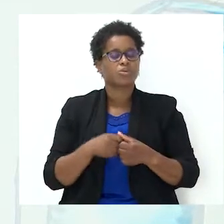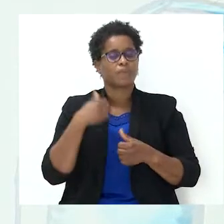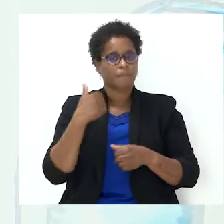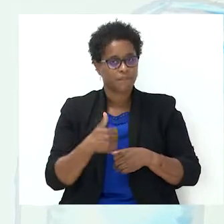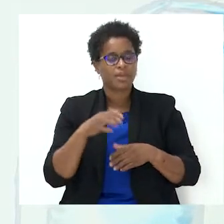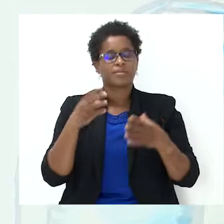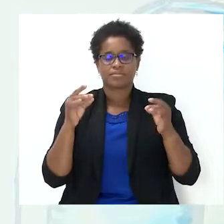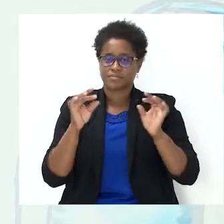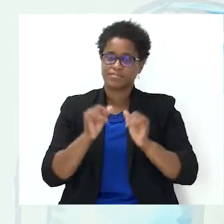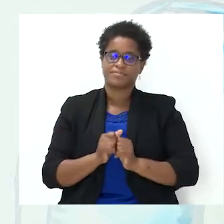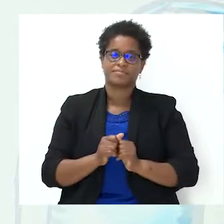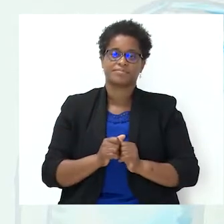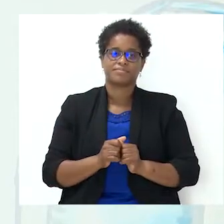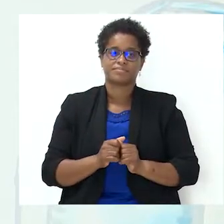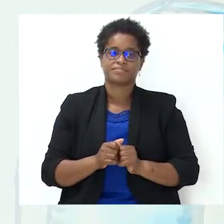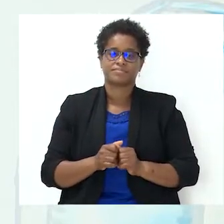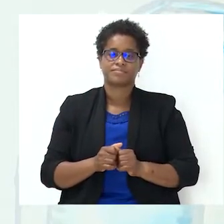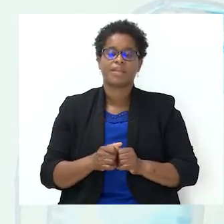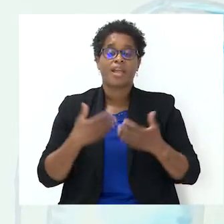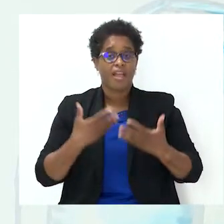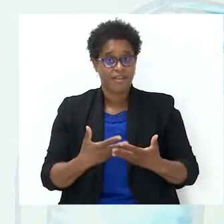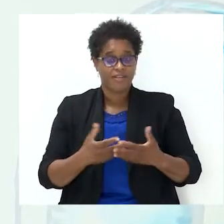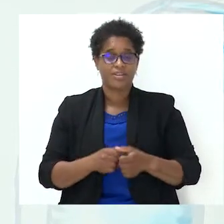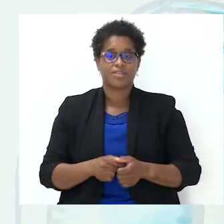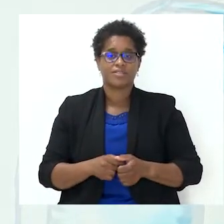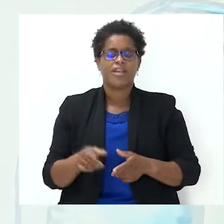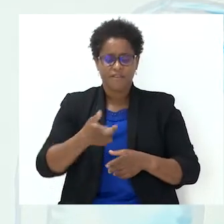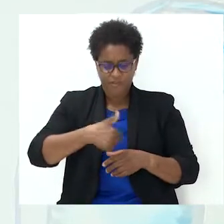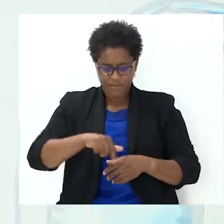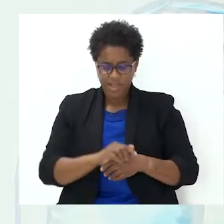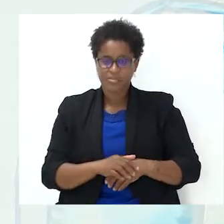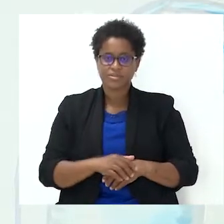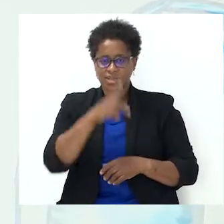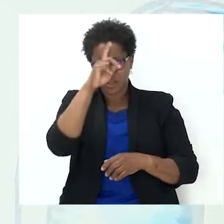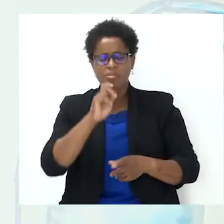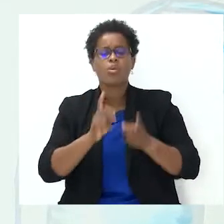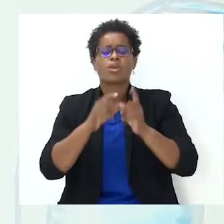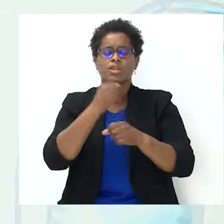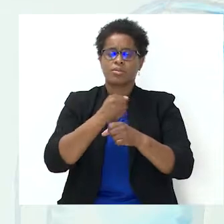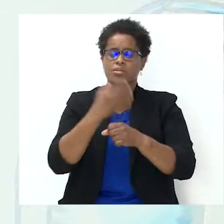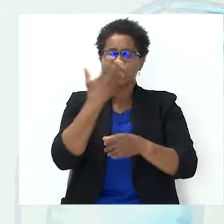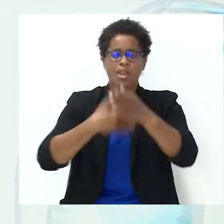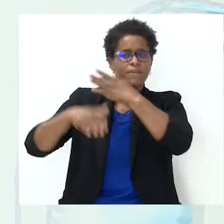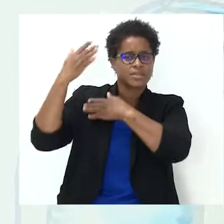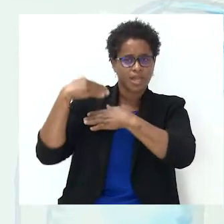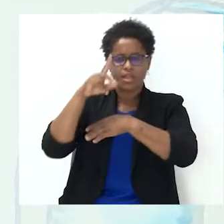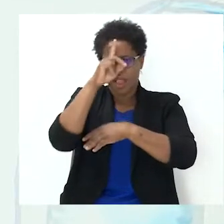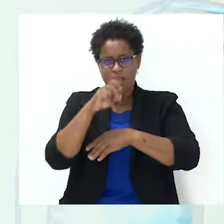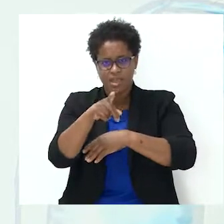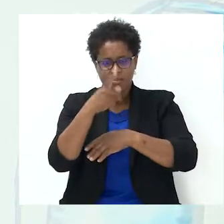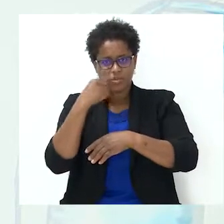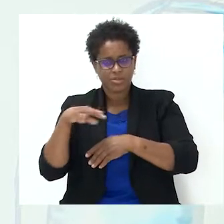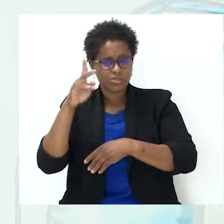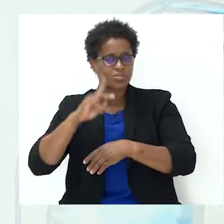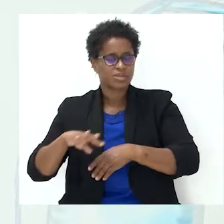bem animada. Agora, vamos recordar o que vimos na aula passada. Lembram-se,